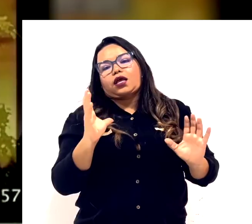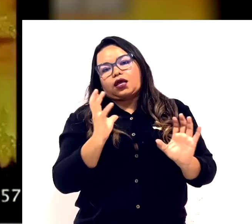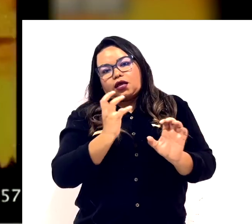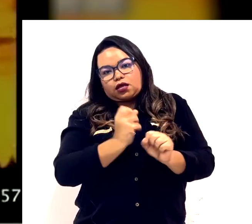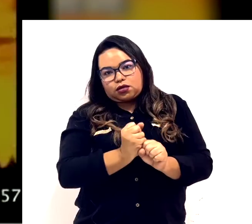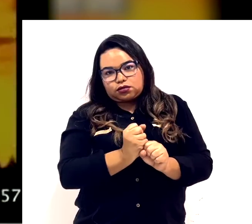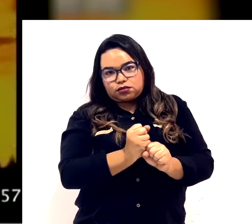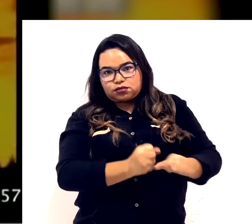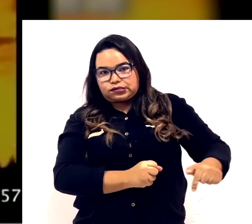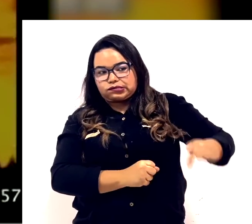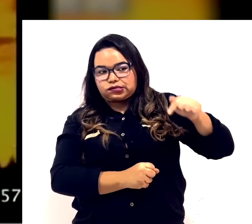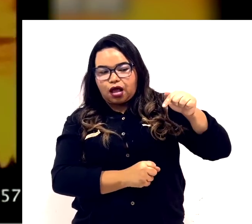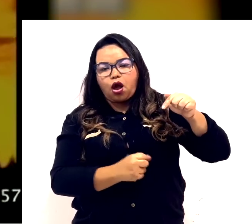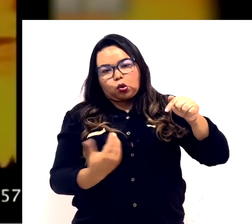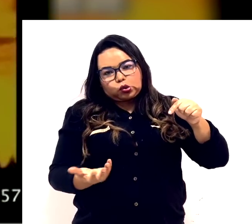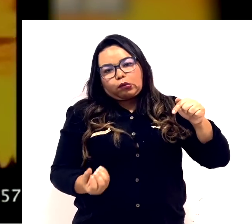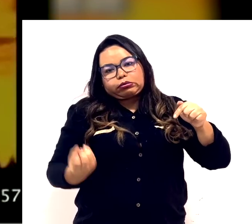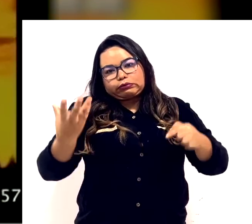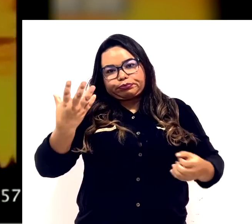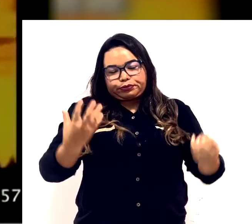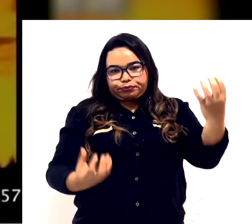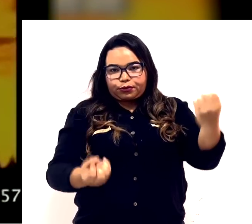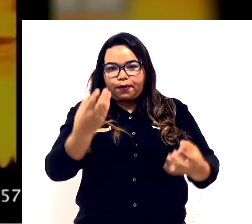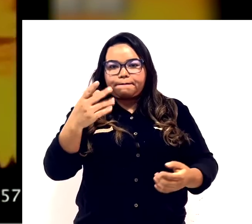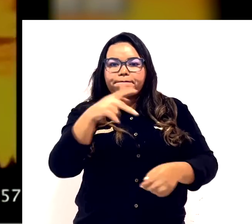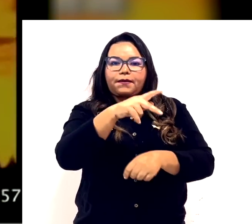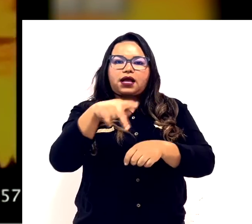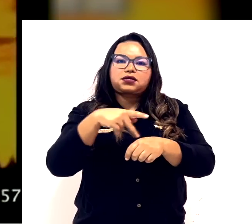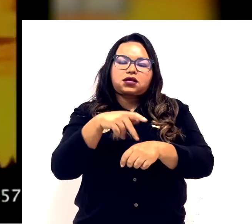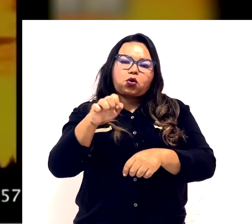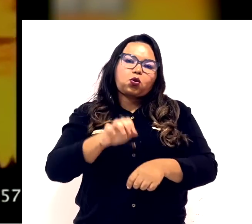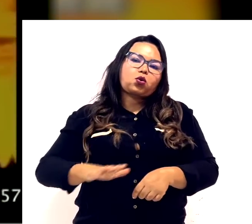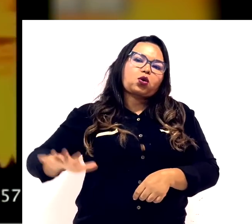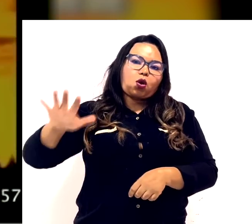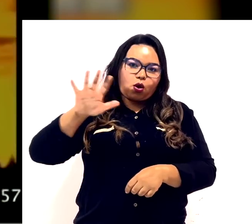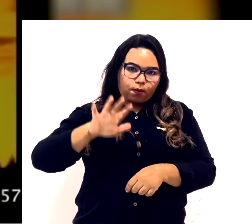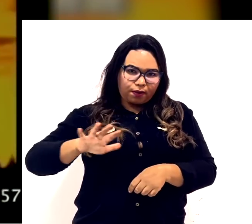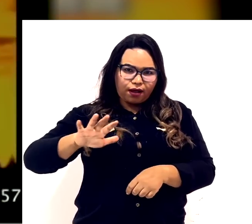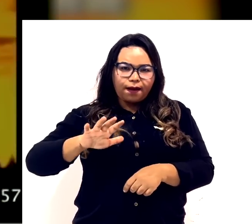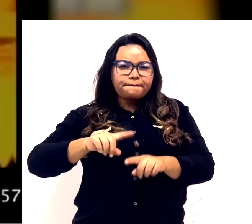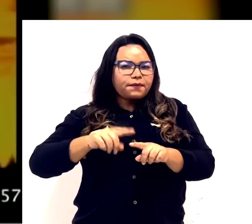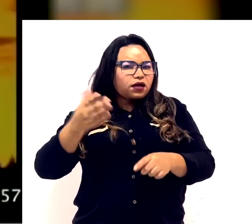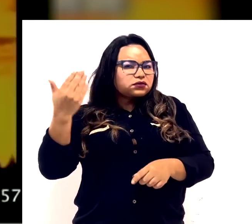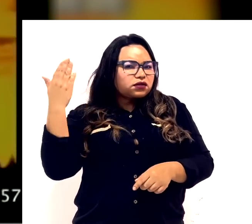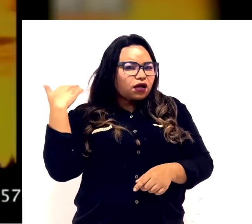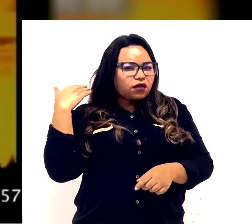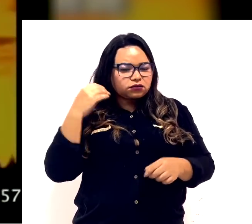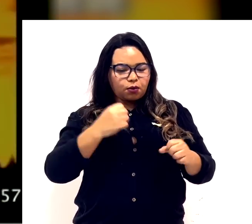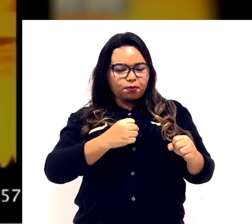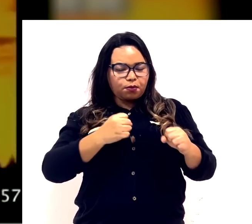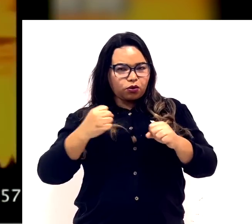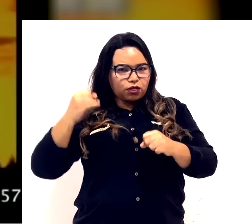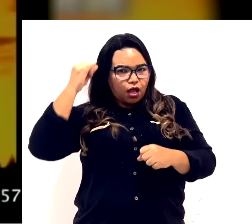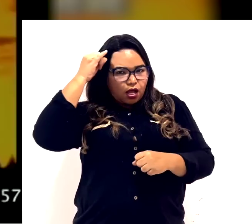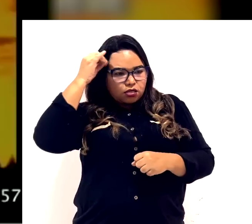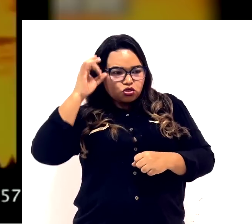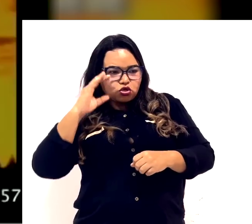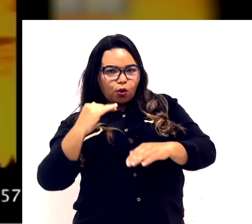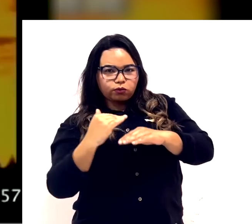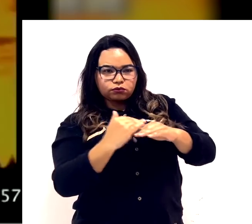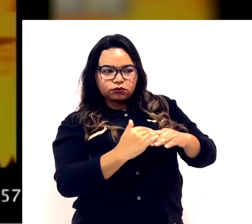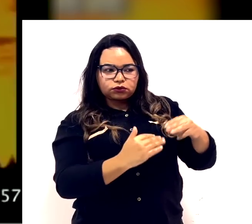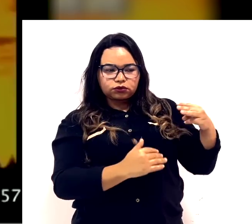os quais se fez guerra. Não. Os visigodos, por exemplo, sendo provavelmente muito relacionados